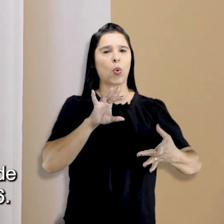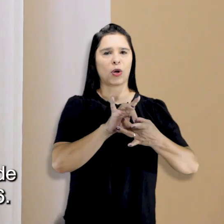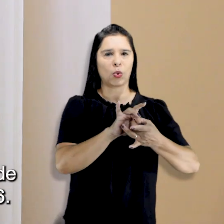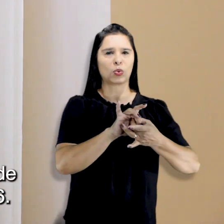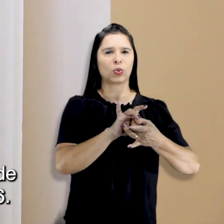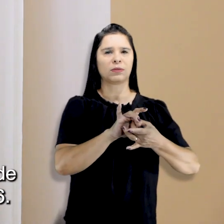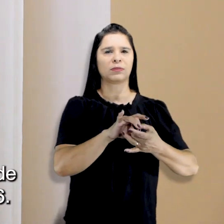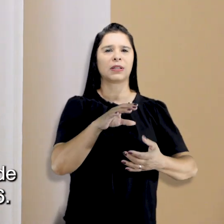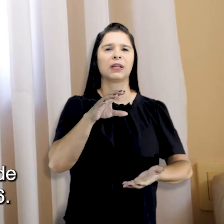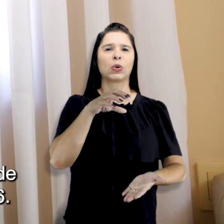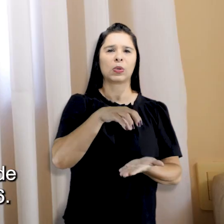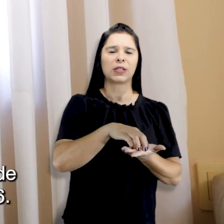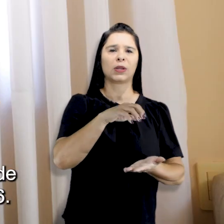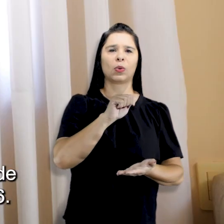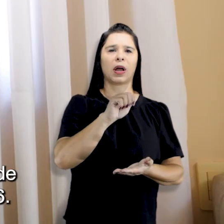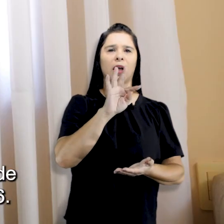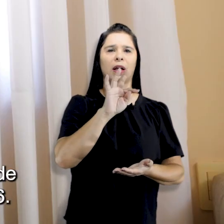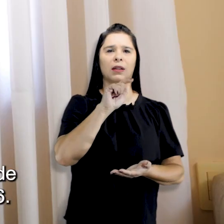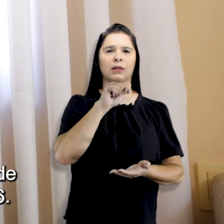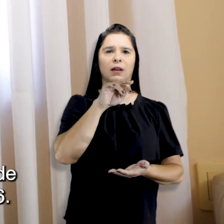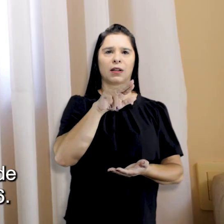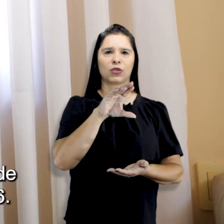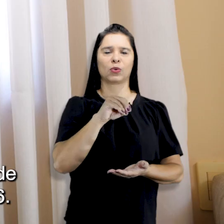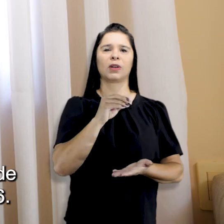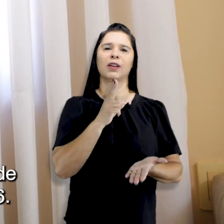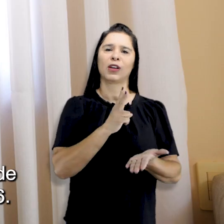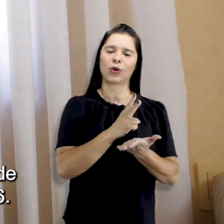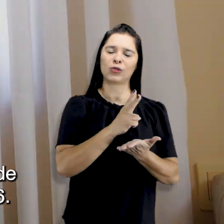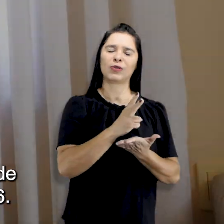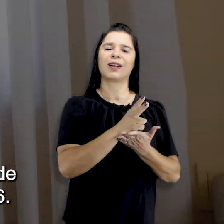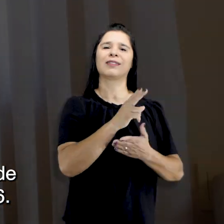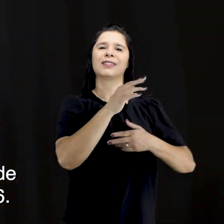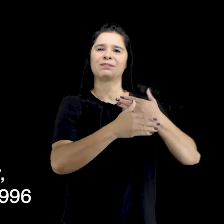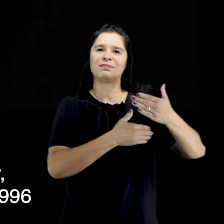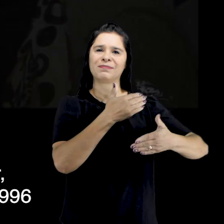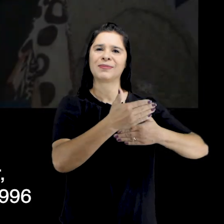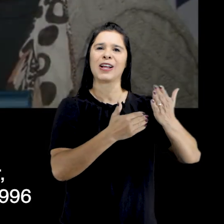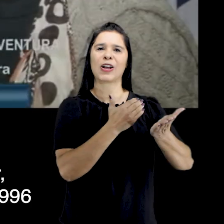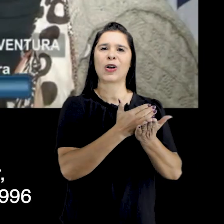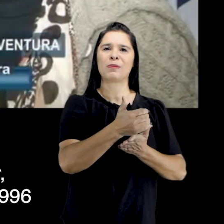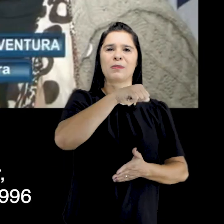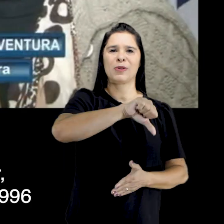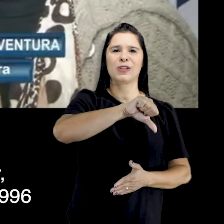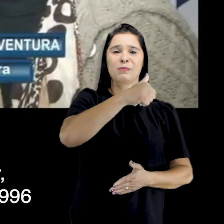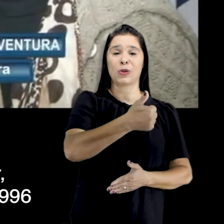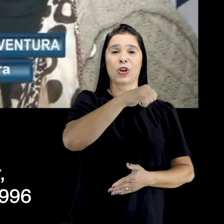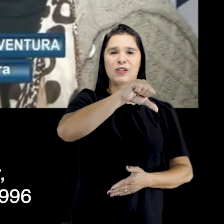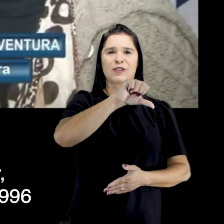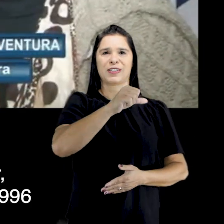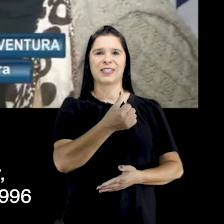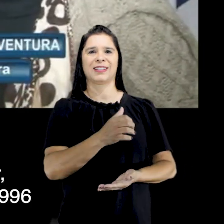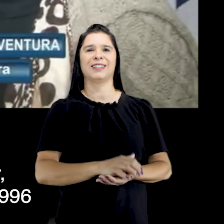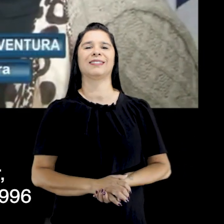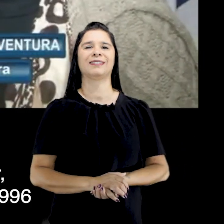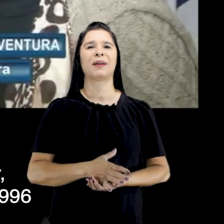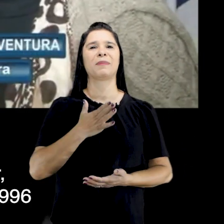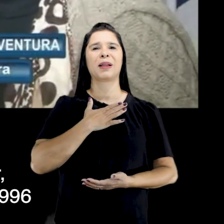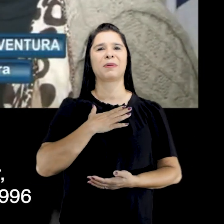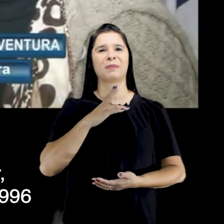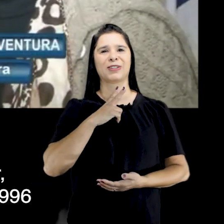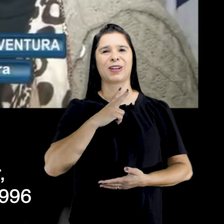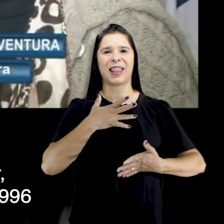e conseguiram então dar continuidade nesse processo que iniciou em 1996. Para mim, em particular, é uma grande alegria, porque